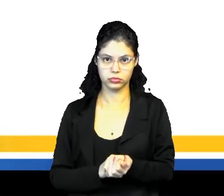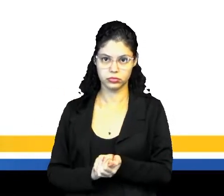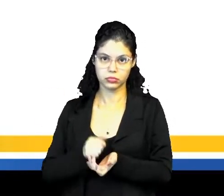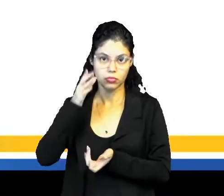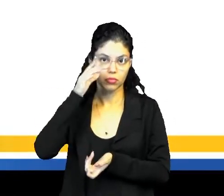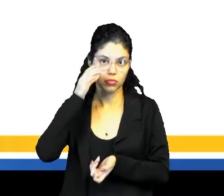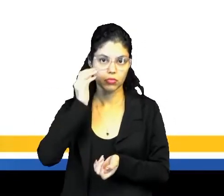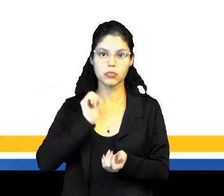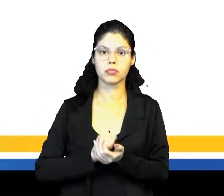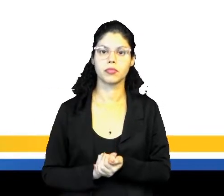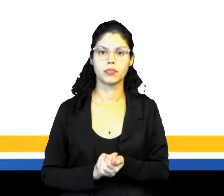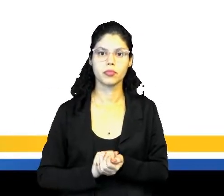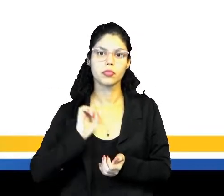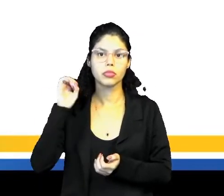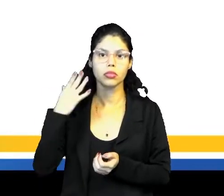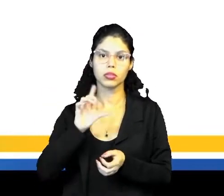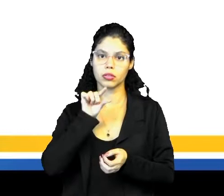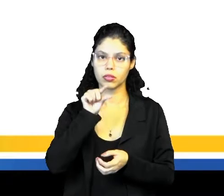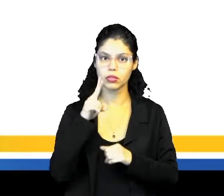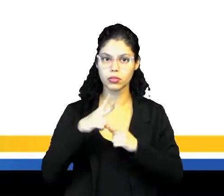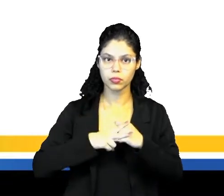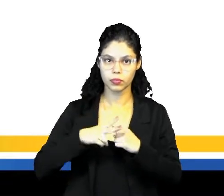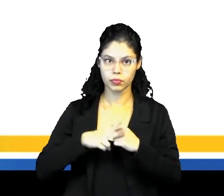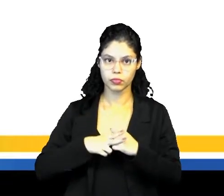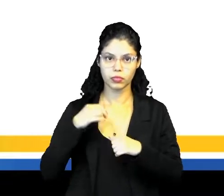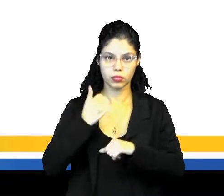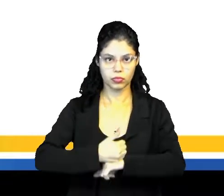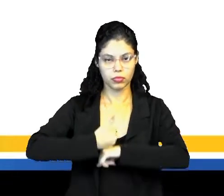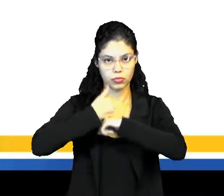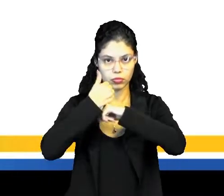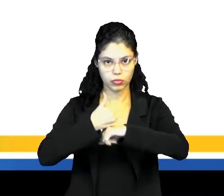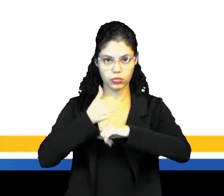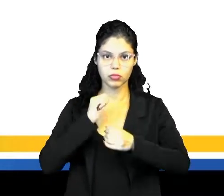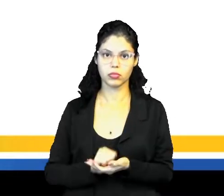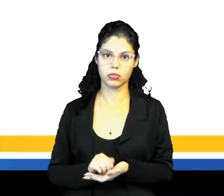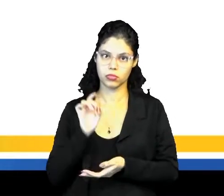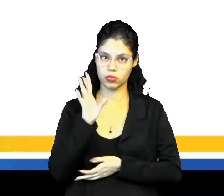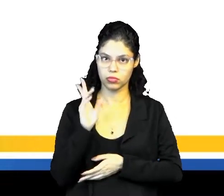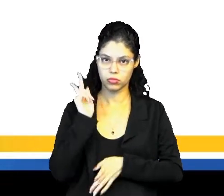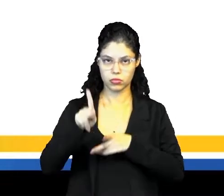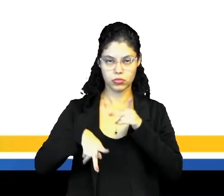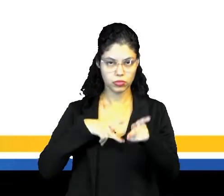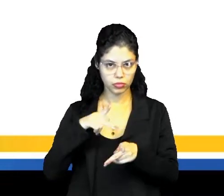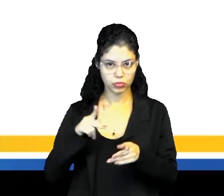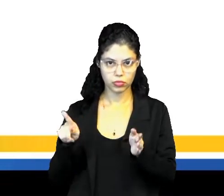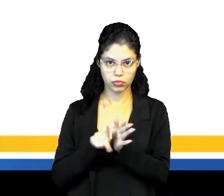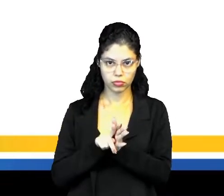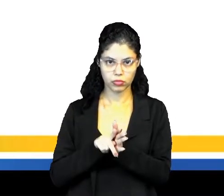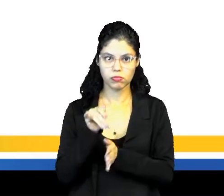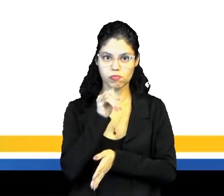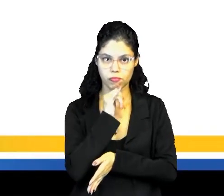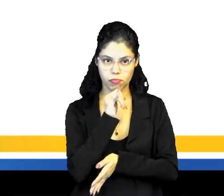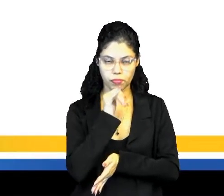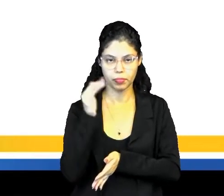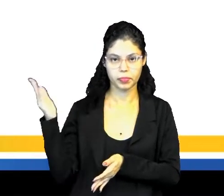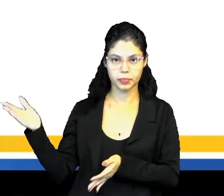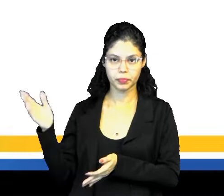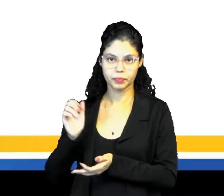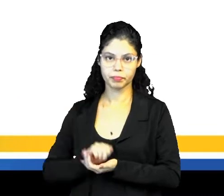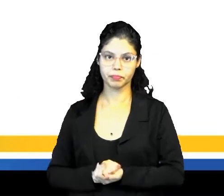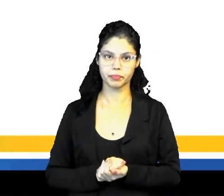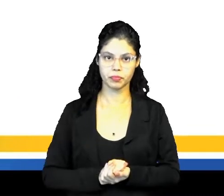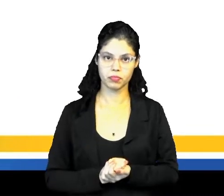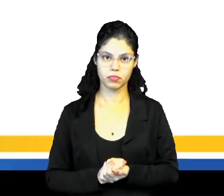especial. Curiosamente, apesar de poucos, os verbos que se qualificariam são bastante populares. Por